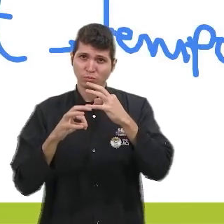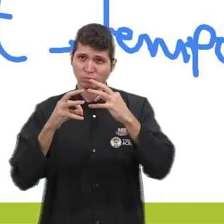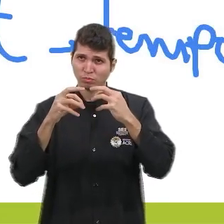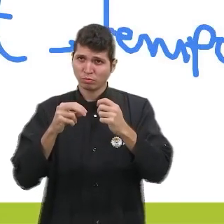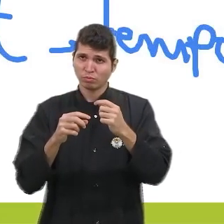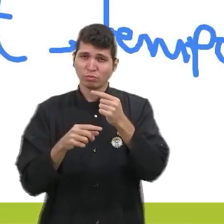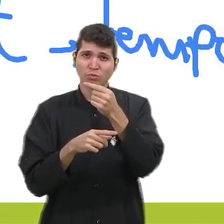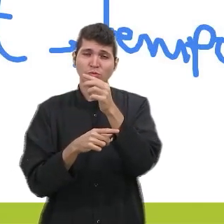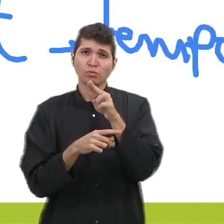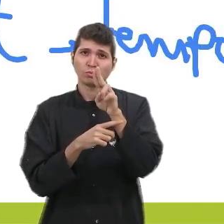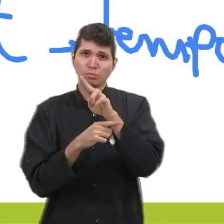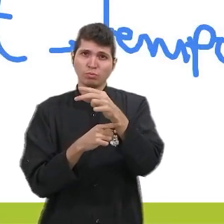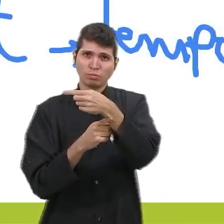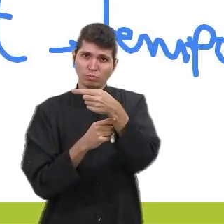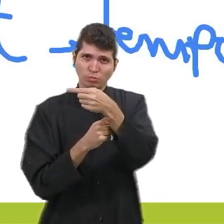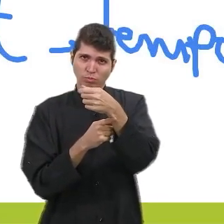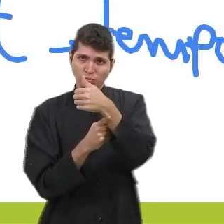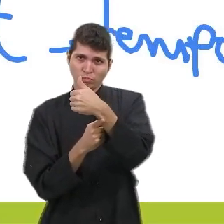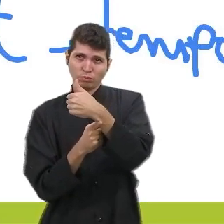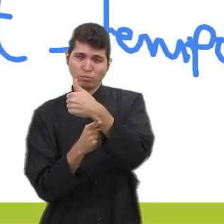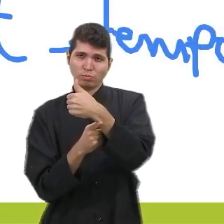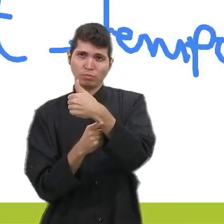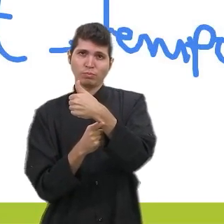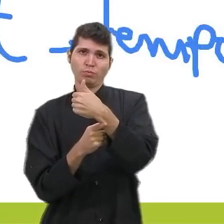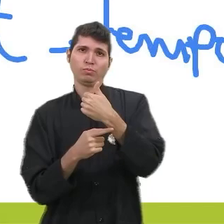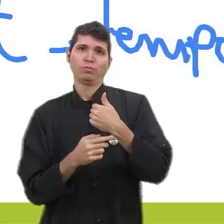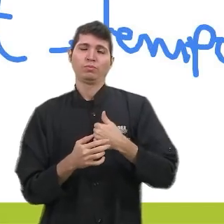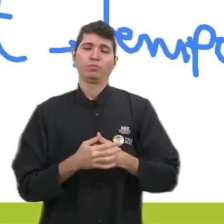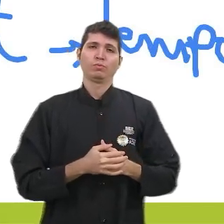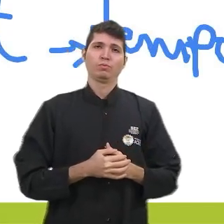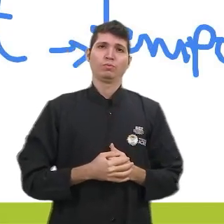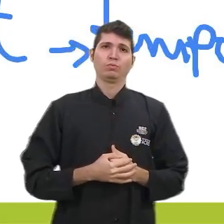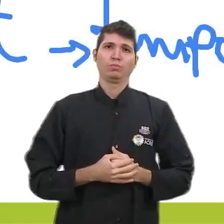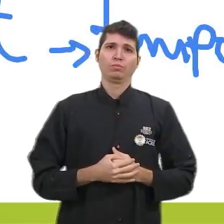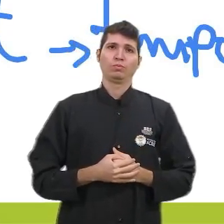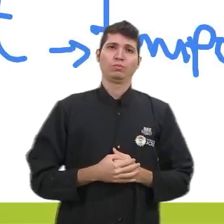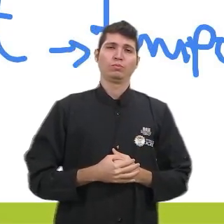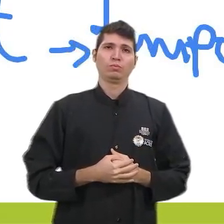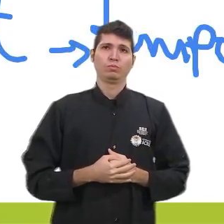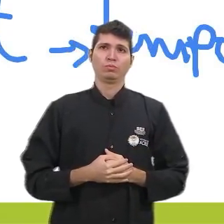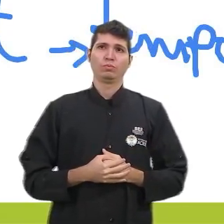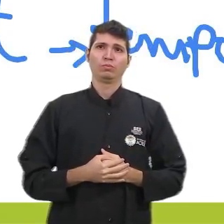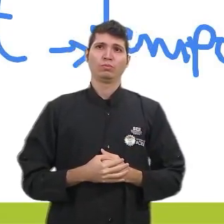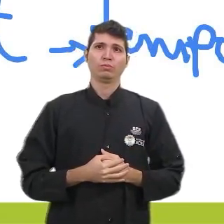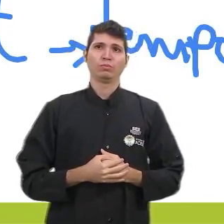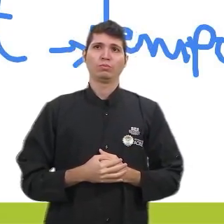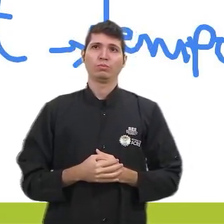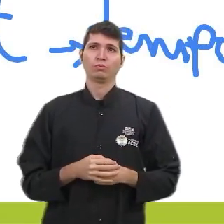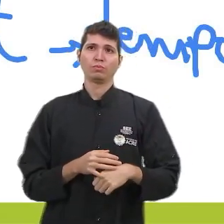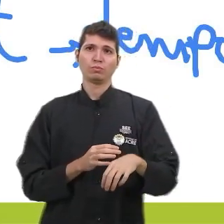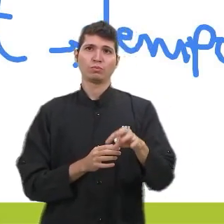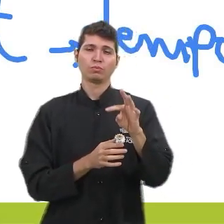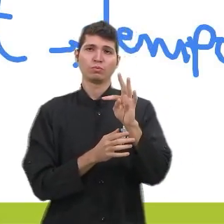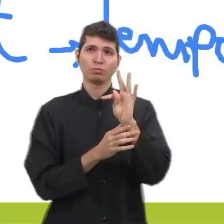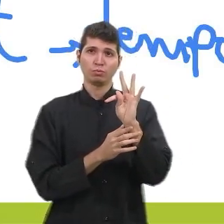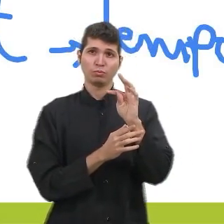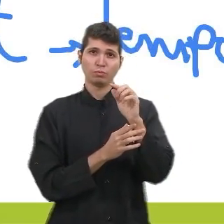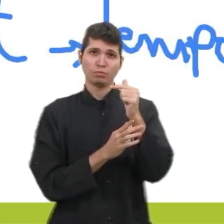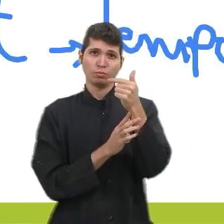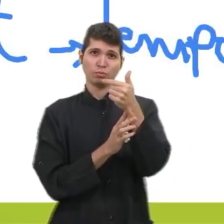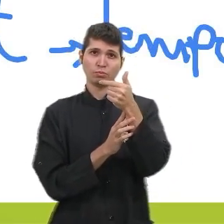1, você vai alterar o sinal e vamos chegar nesse probleminha. O que eu faço quando eu tenho t ao quadrado? Eu mando ele como raiz,